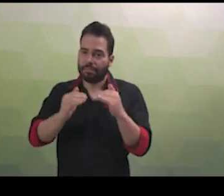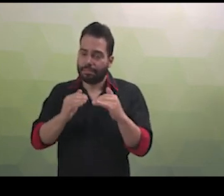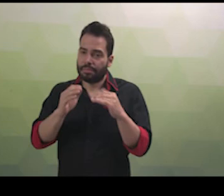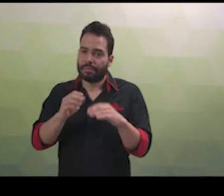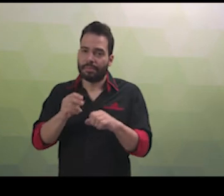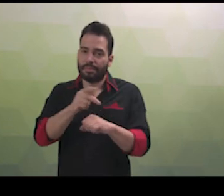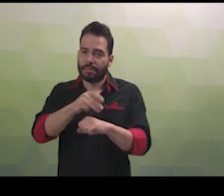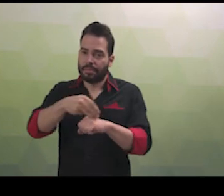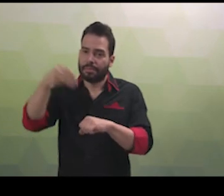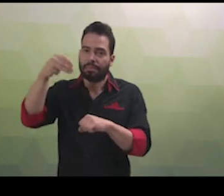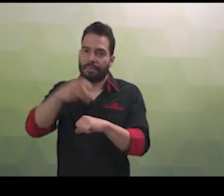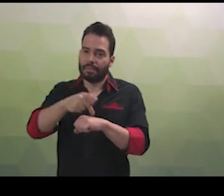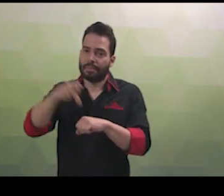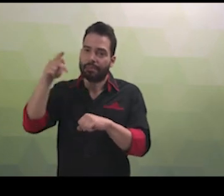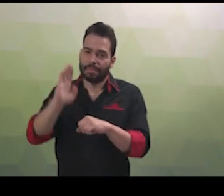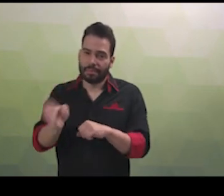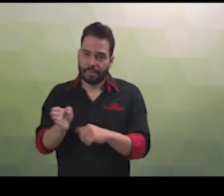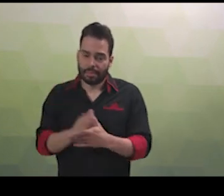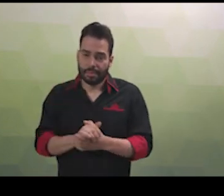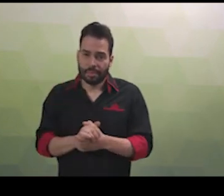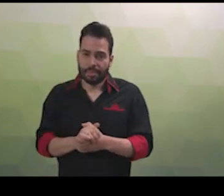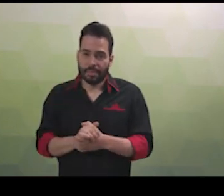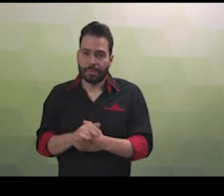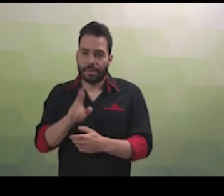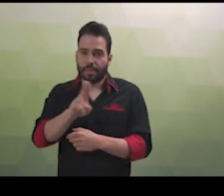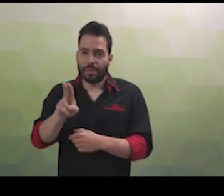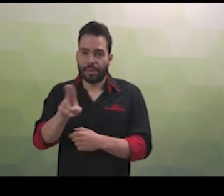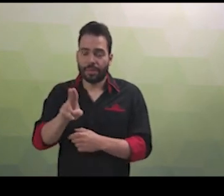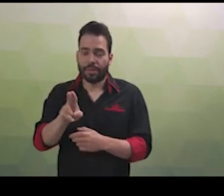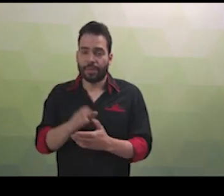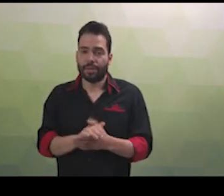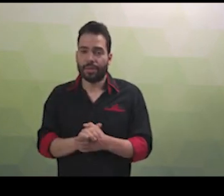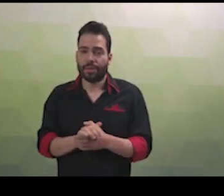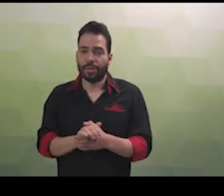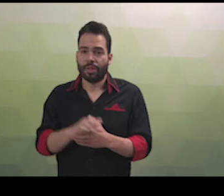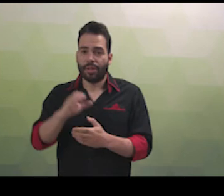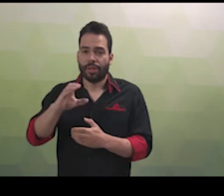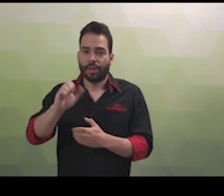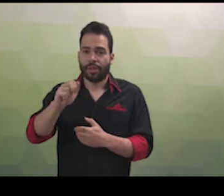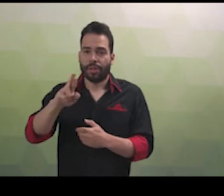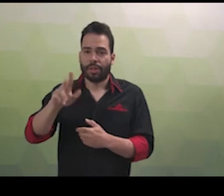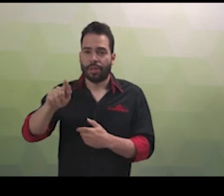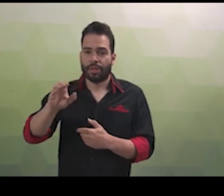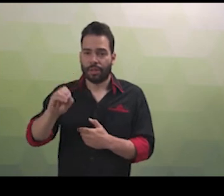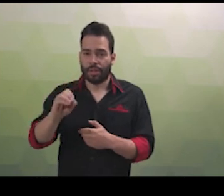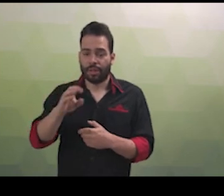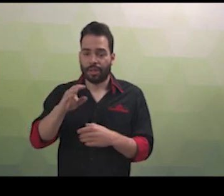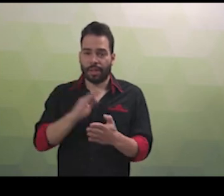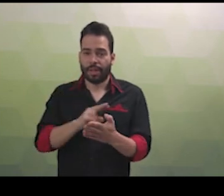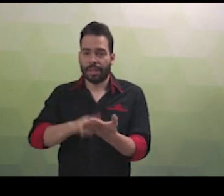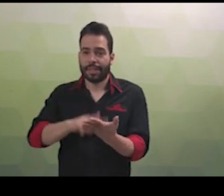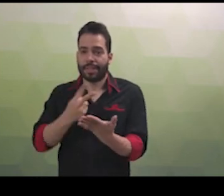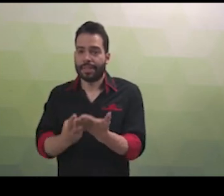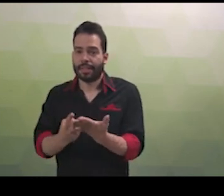especializações e mestrados em áreas específicas. Como o nome do cargo é tradutor e intérprete de linguagem de sinais, pelo menos